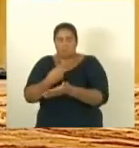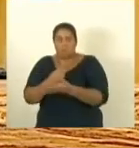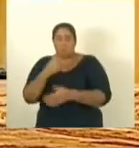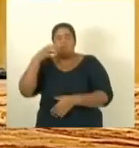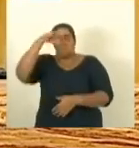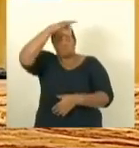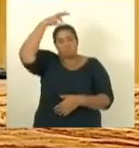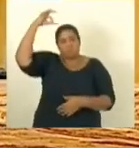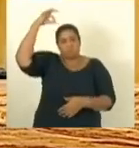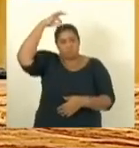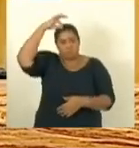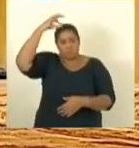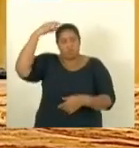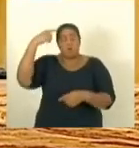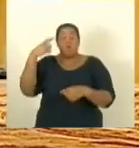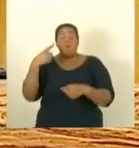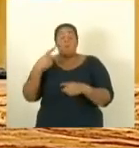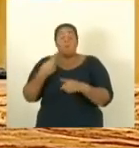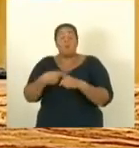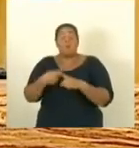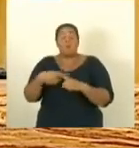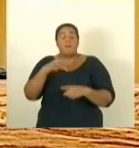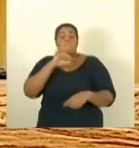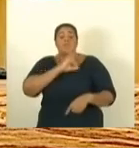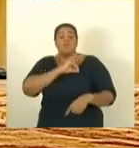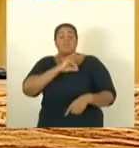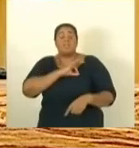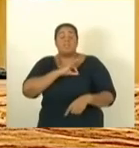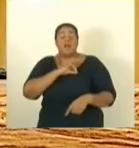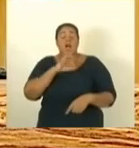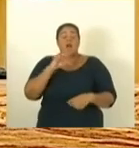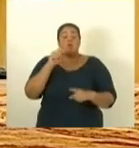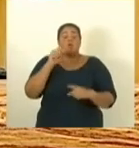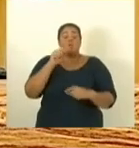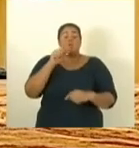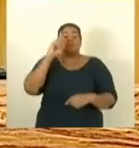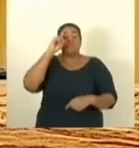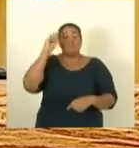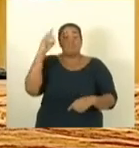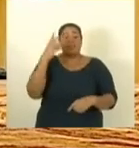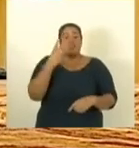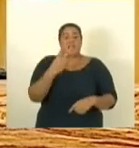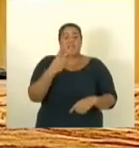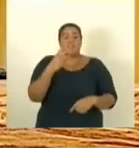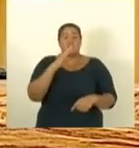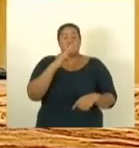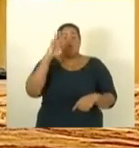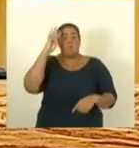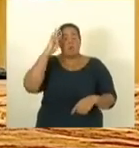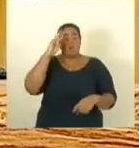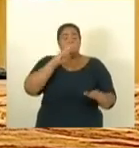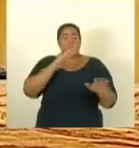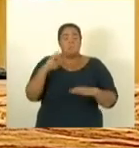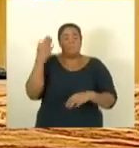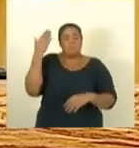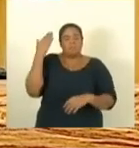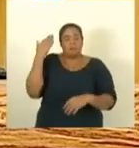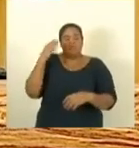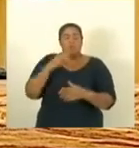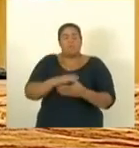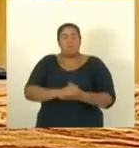Espírito Santo continua desaparecido desde o dia 3, última quarta-feira. A violência no Espírito Santo já